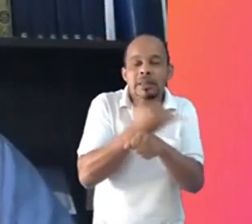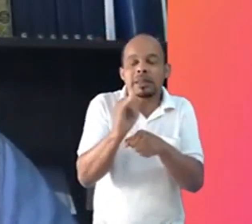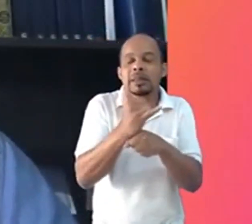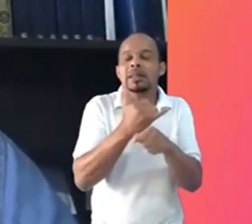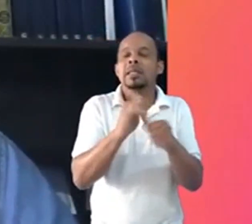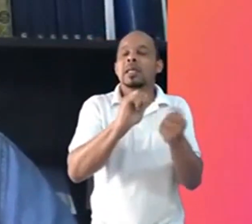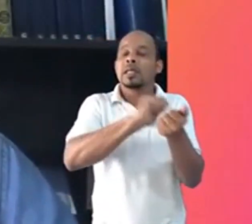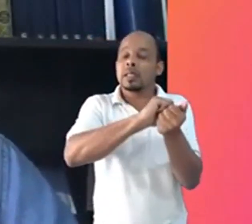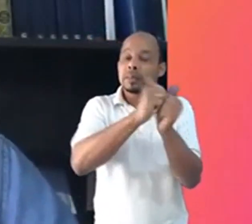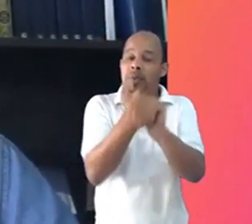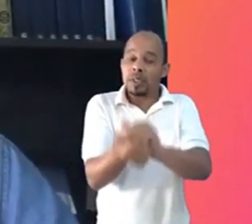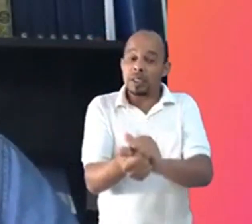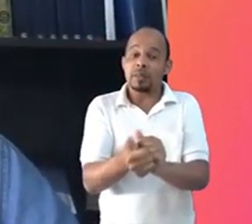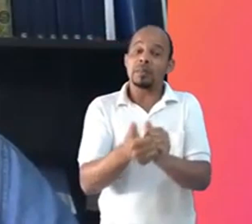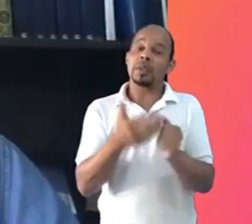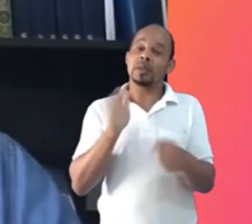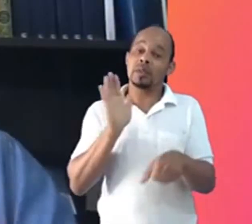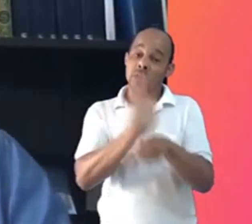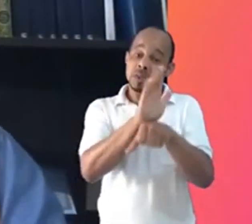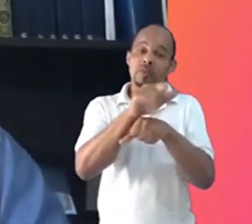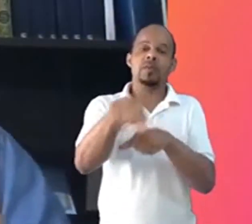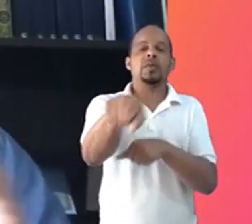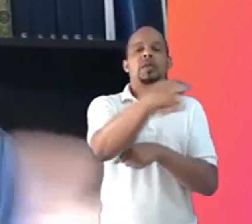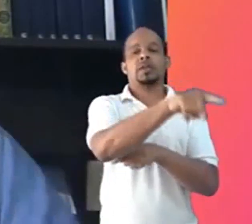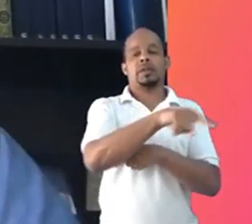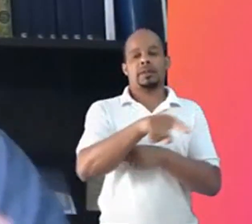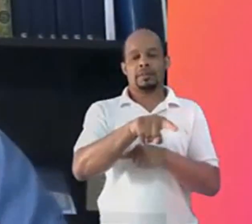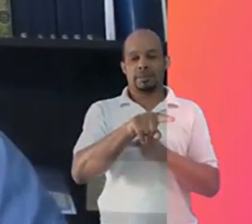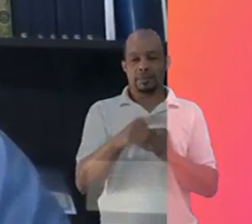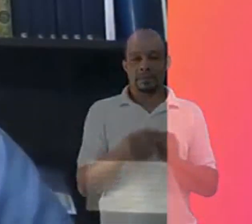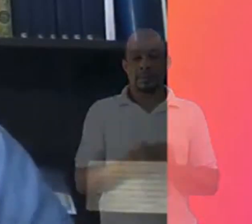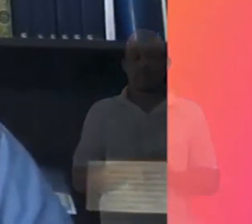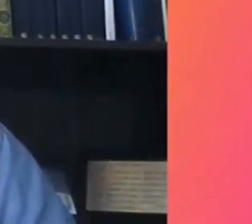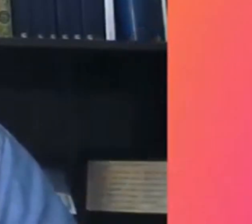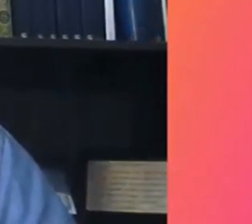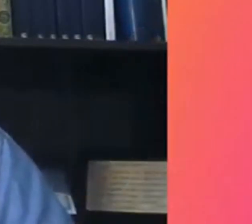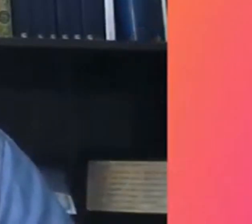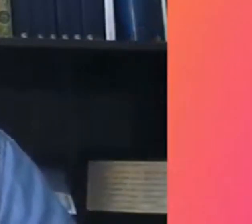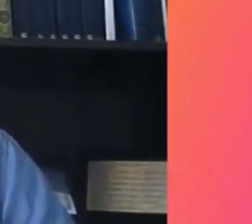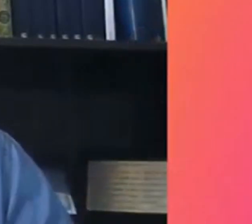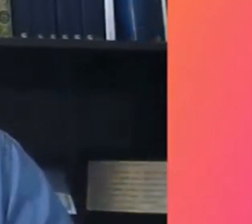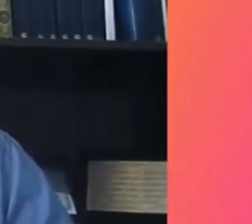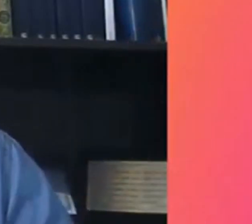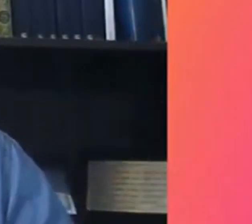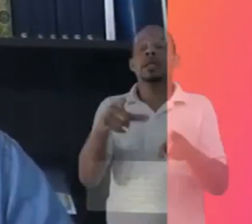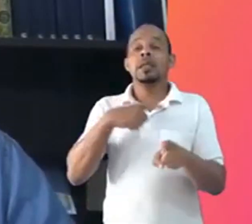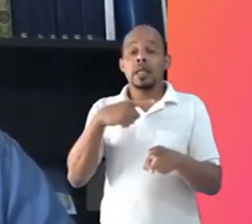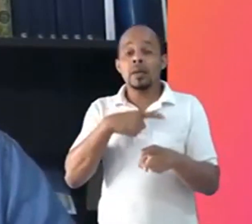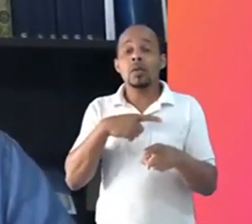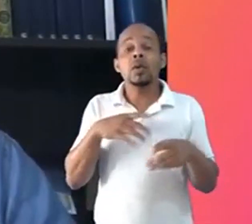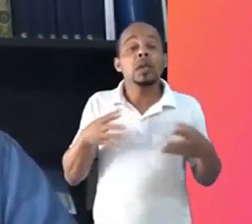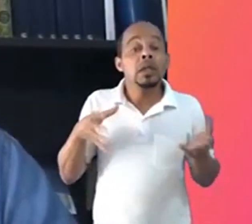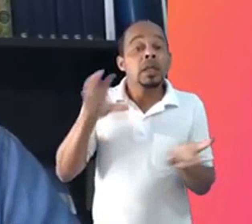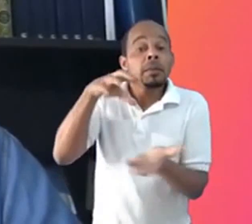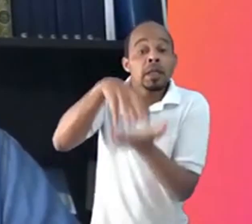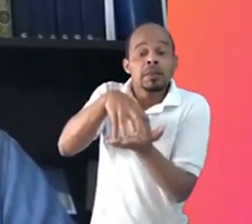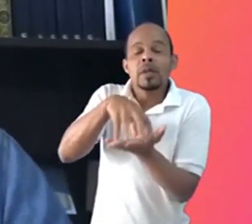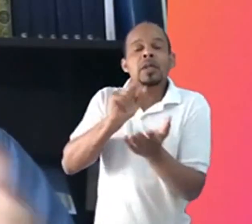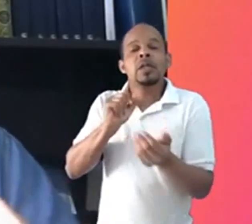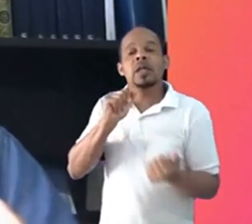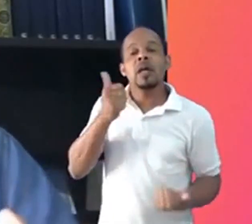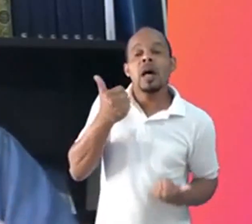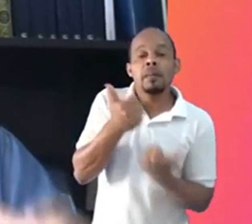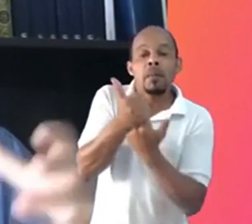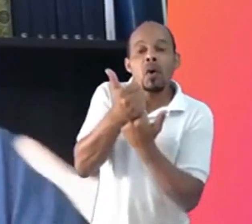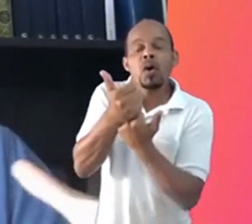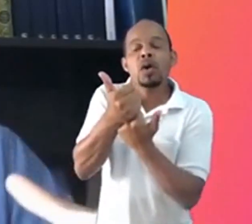né, a metodologia mais adequada para o seu caso. A gente vai tentar dar um jeito de você avançar nesse curso que você escolheu, né?